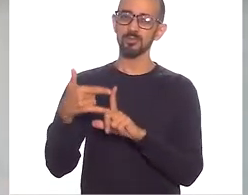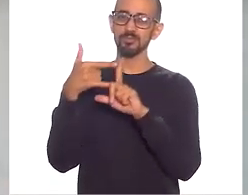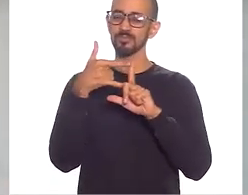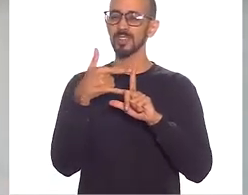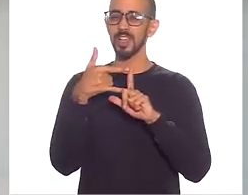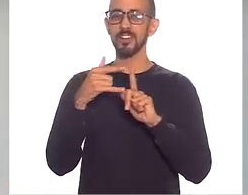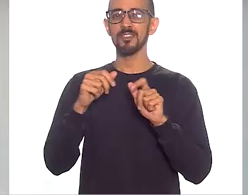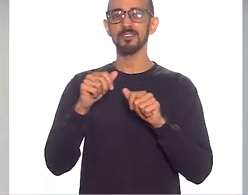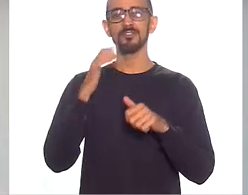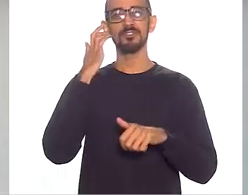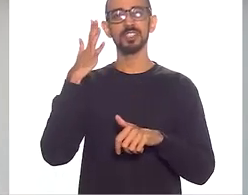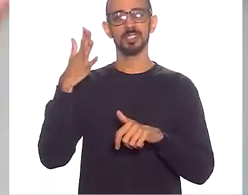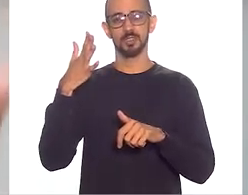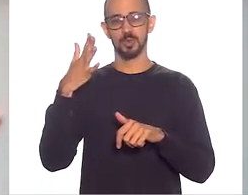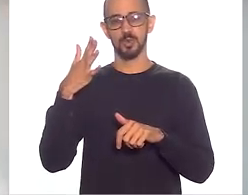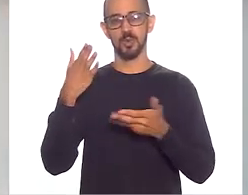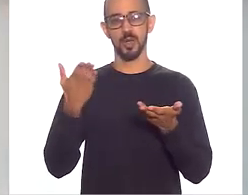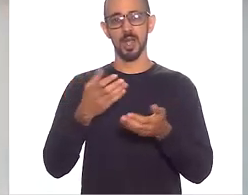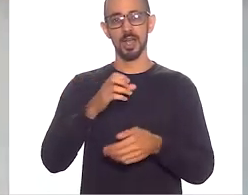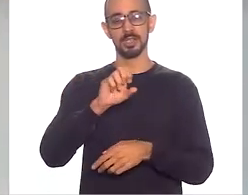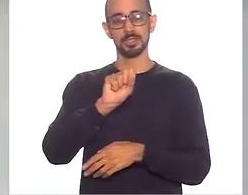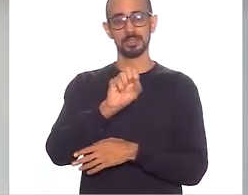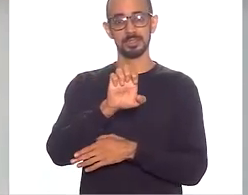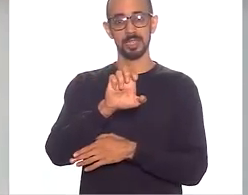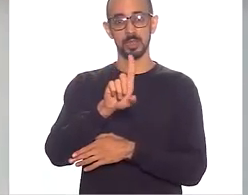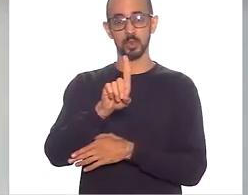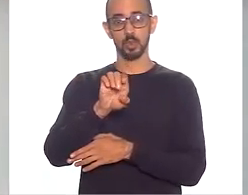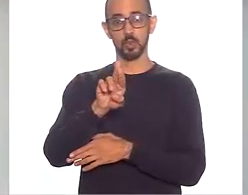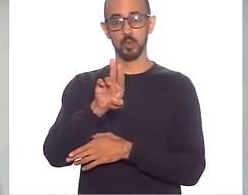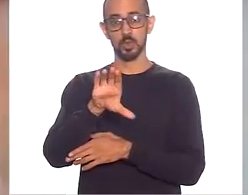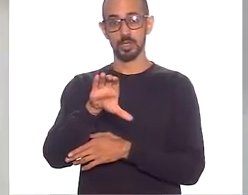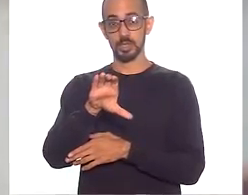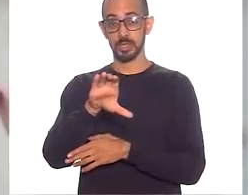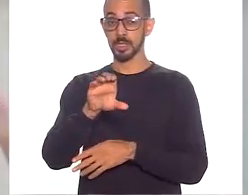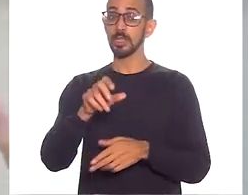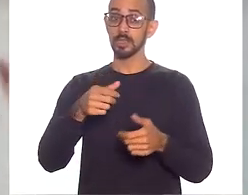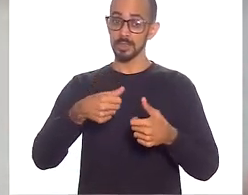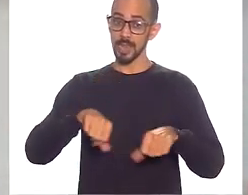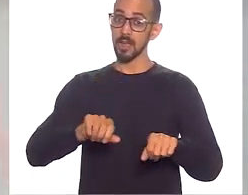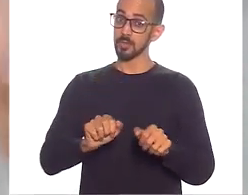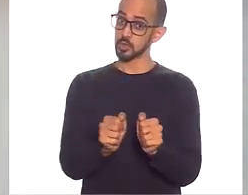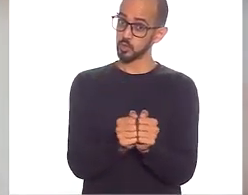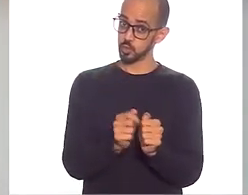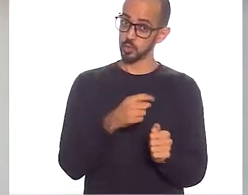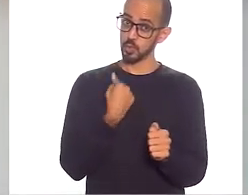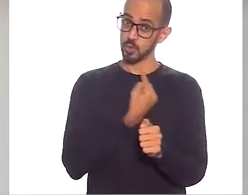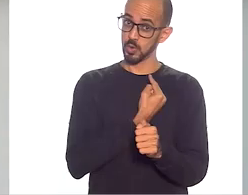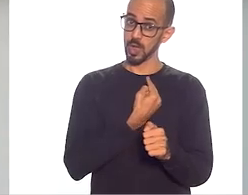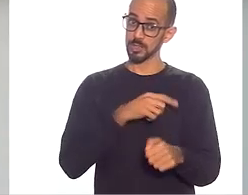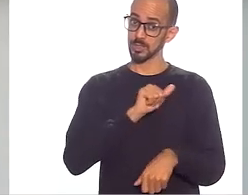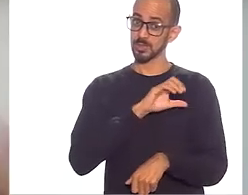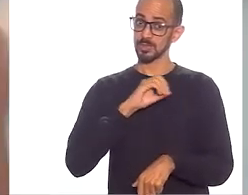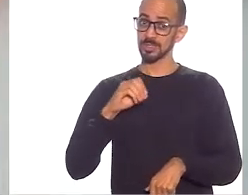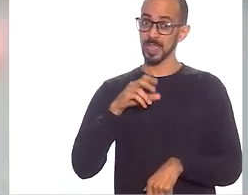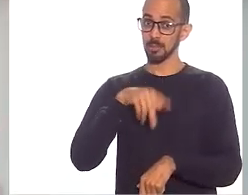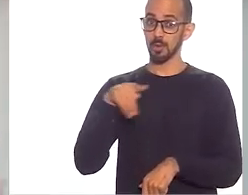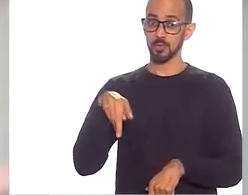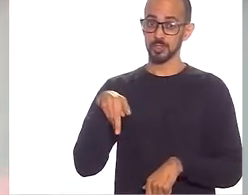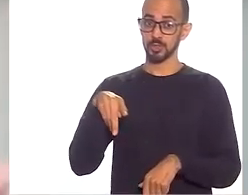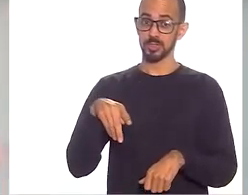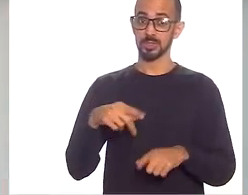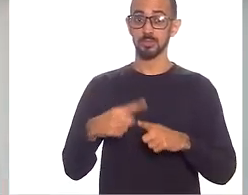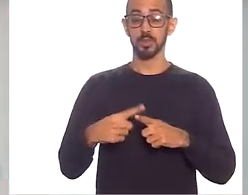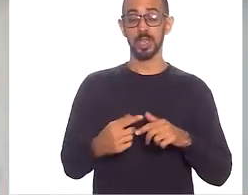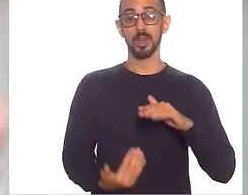muito isso, né? Então, foi muito interessante. A Seduc estava com a gente e foi lindo de ver a gente num Zoom com 100 educadores, porque só